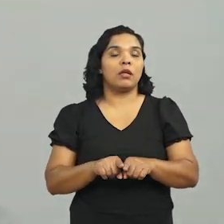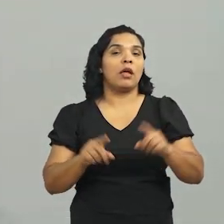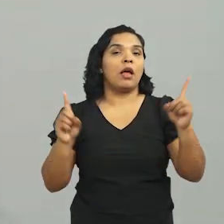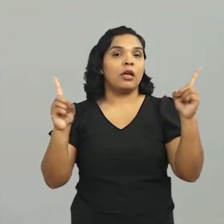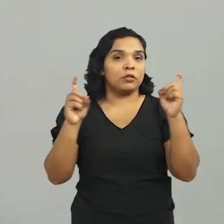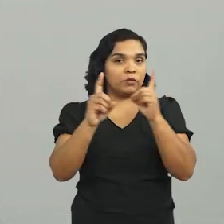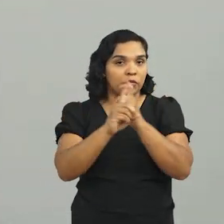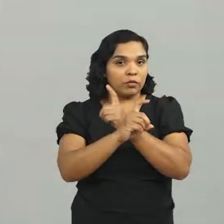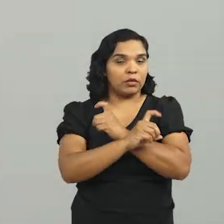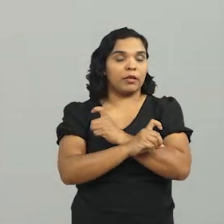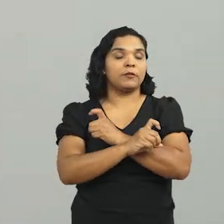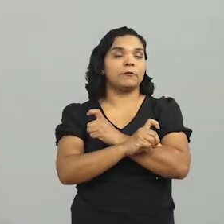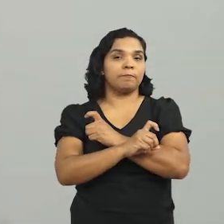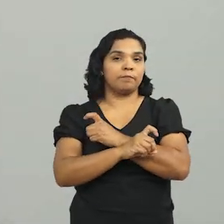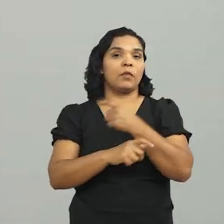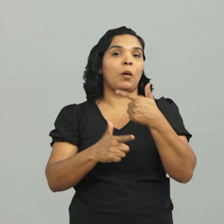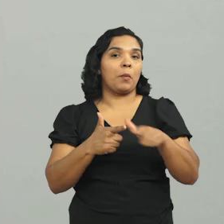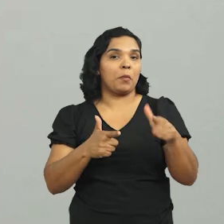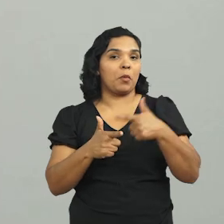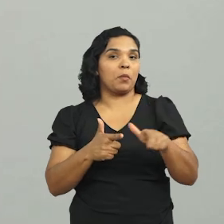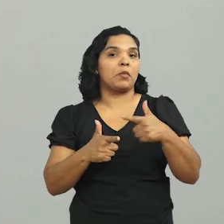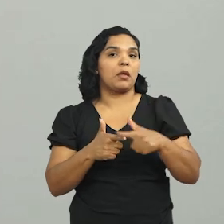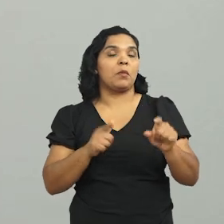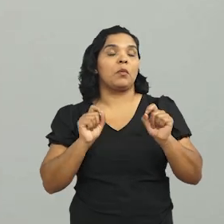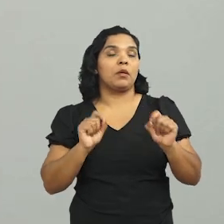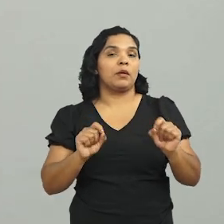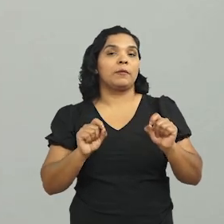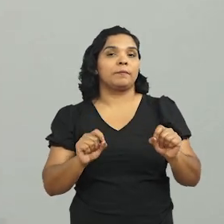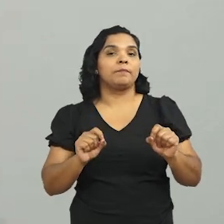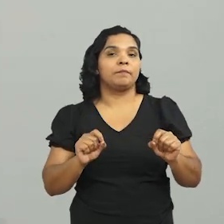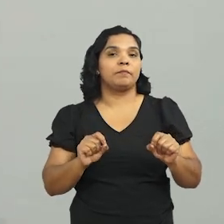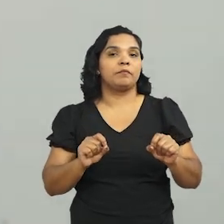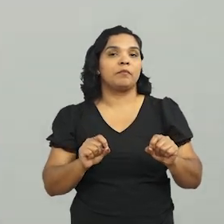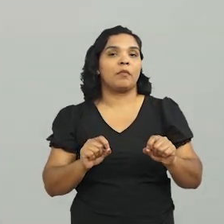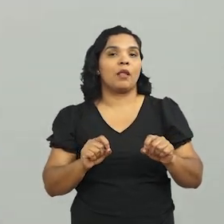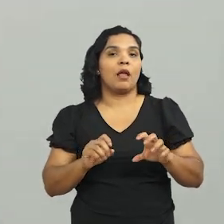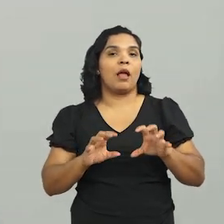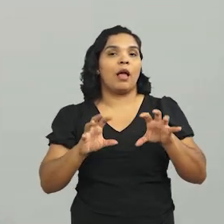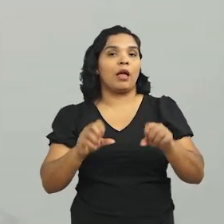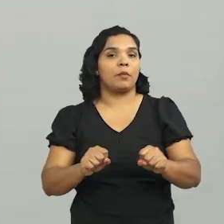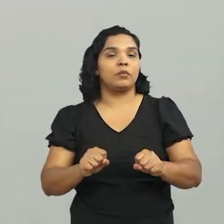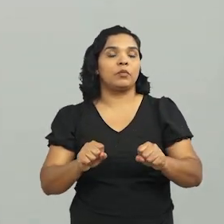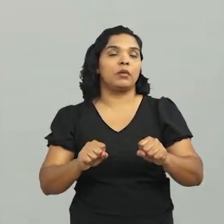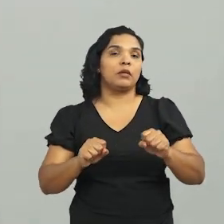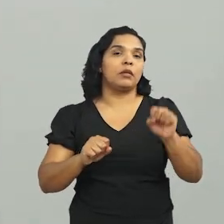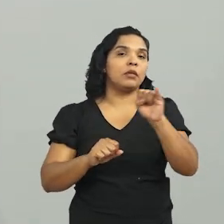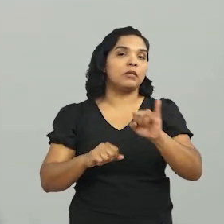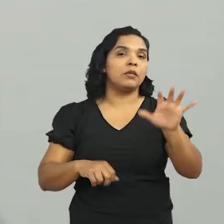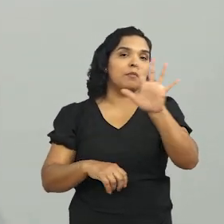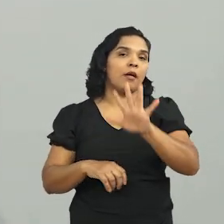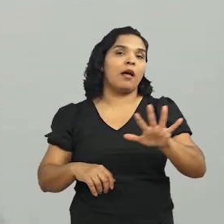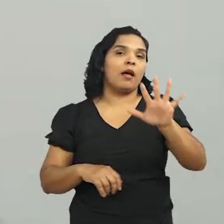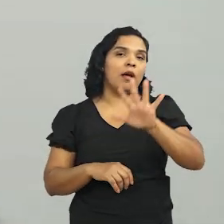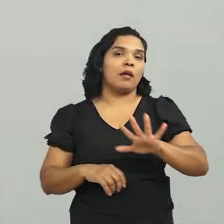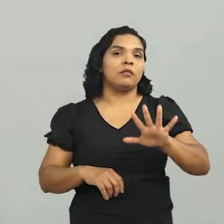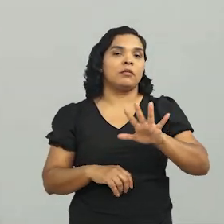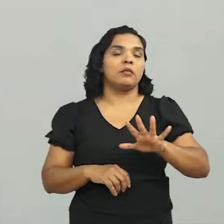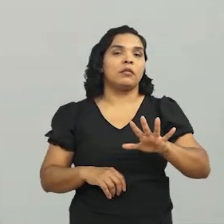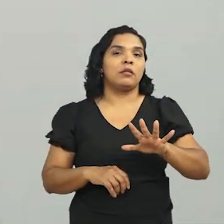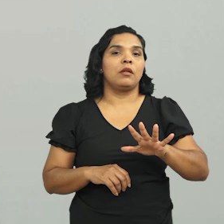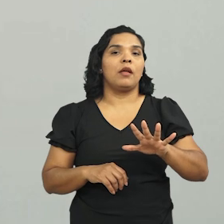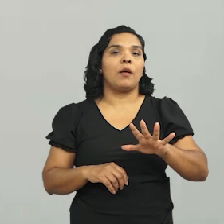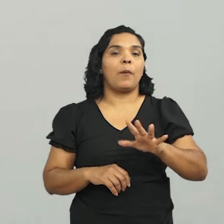E também, né, dado a dificuldade, foi um grande problema nosso, né, a captura dessas imagens, né, até